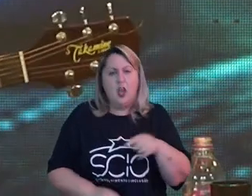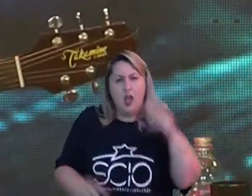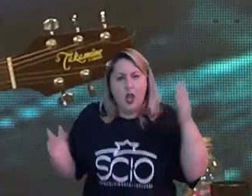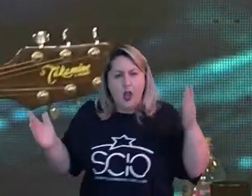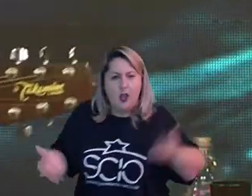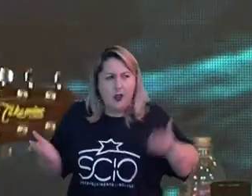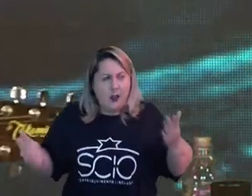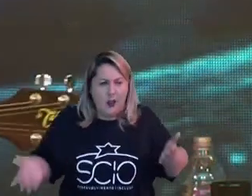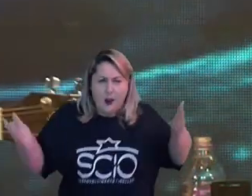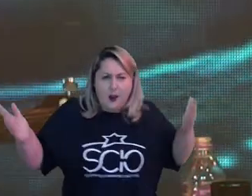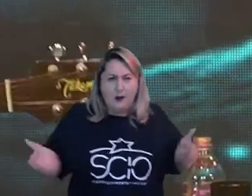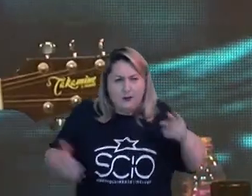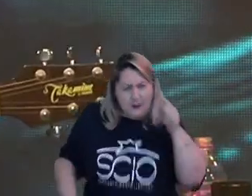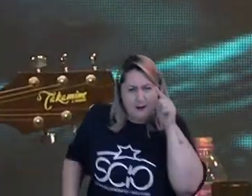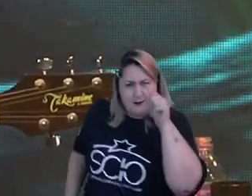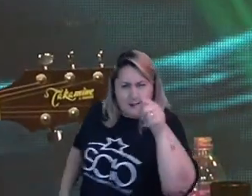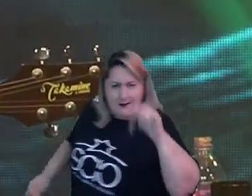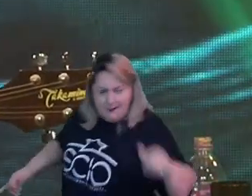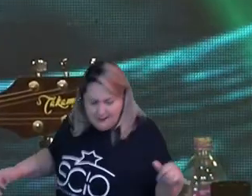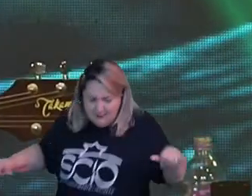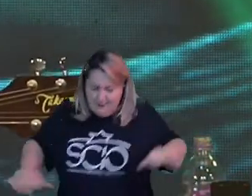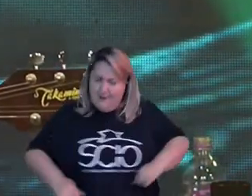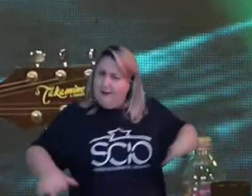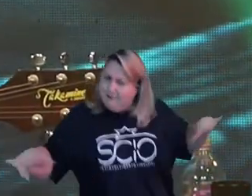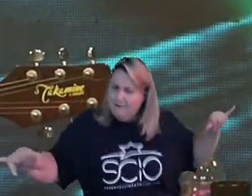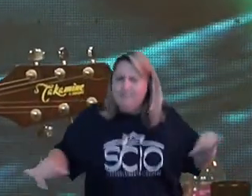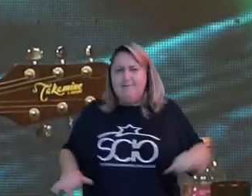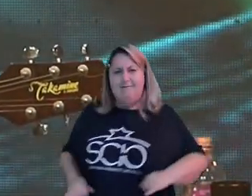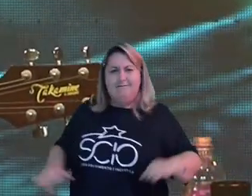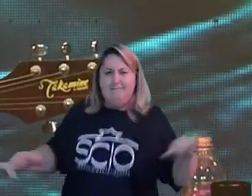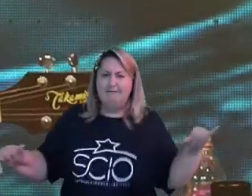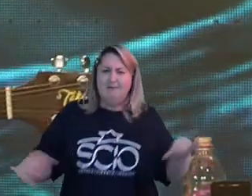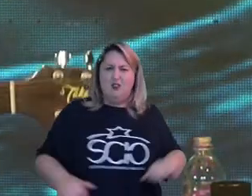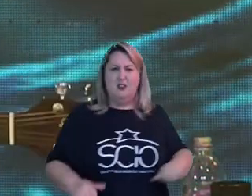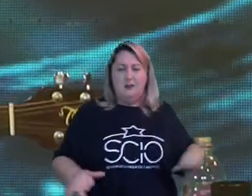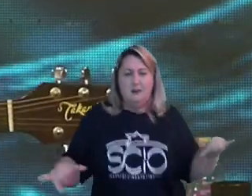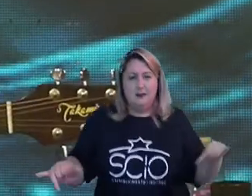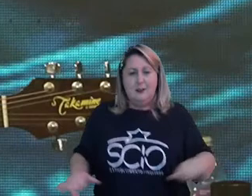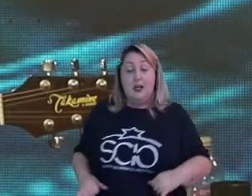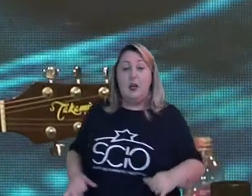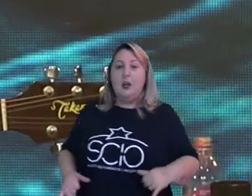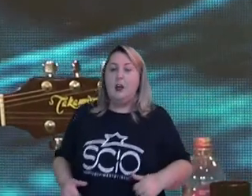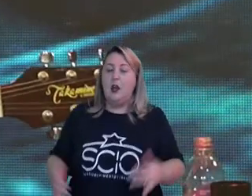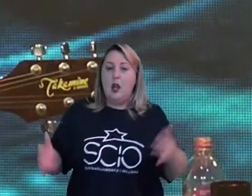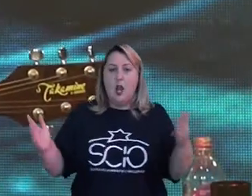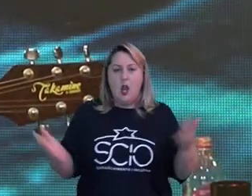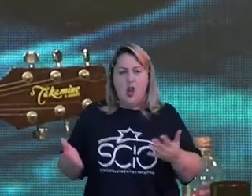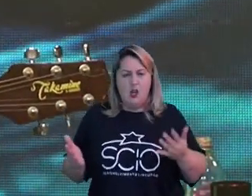Hoje é você que está sofrendo. Olha, não sabe.